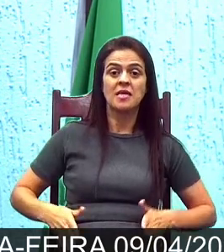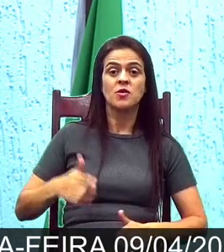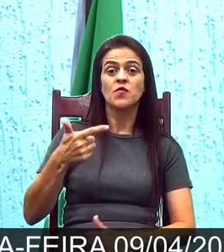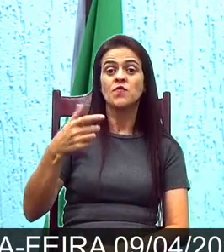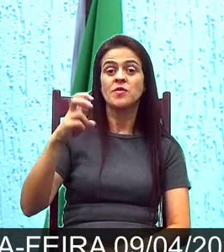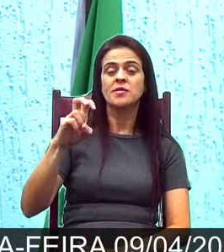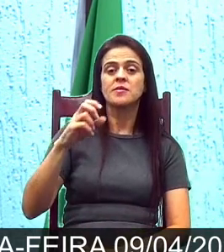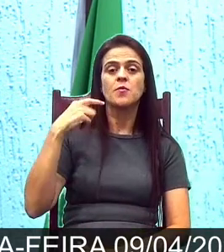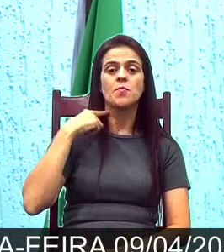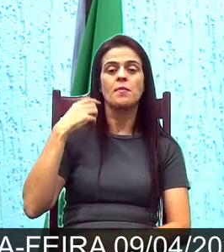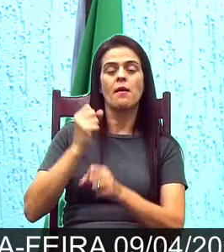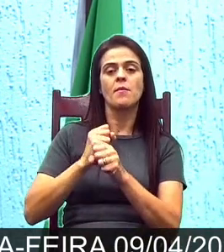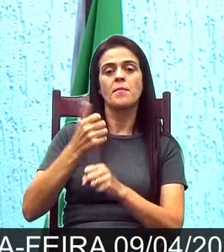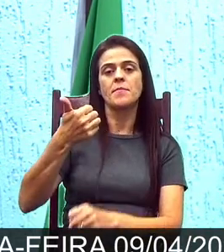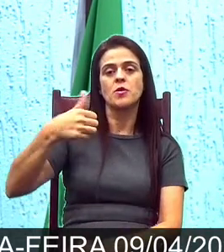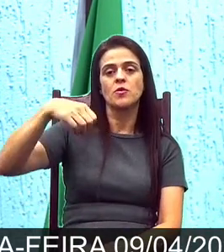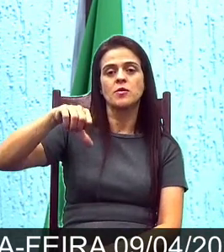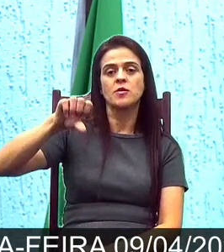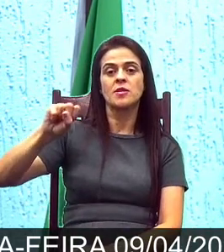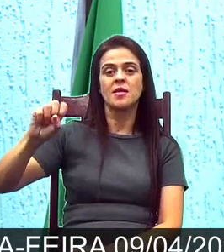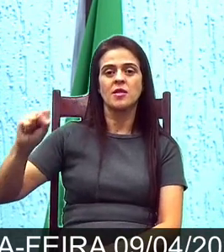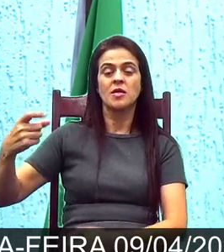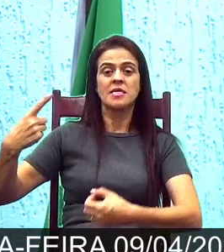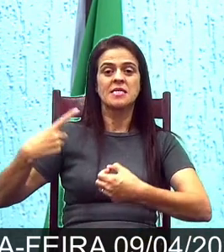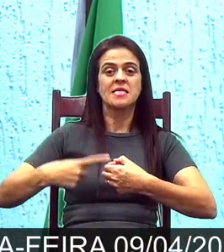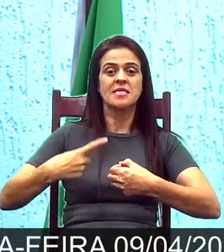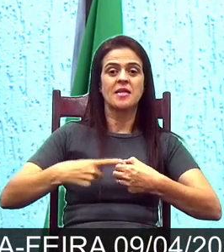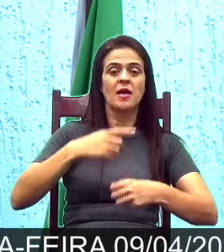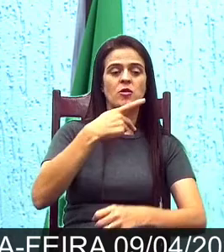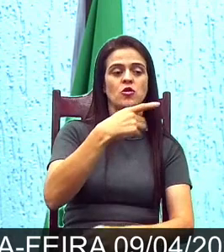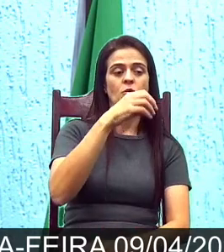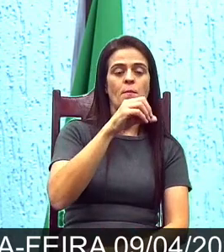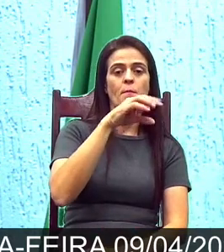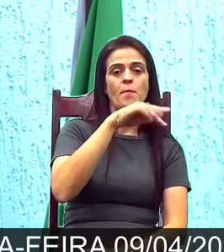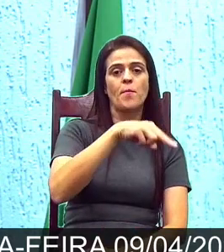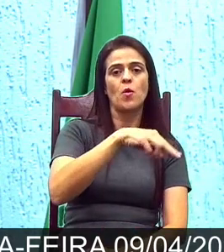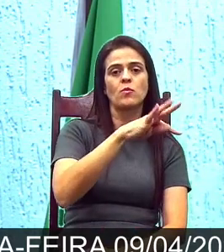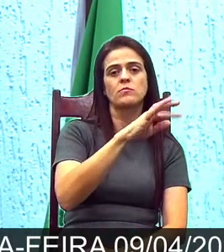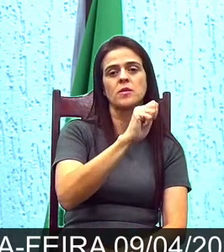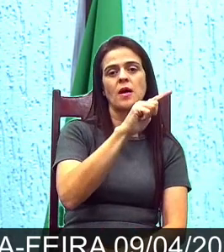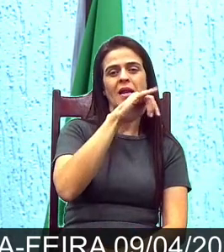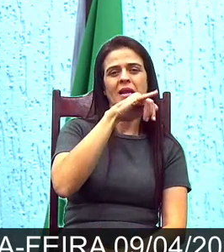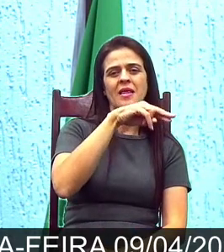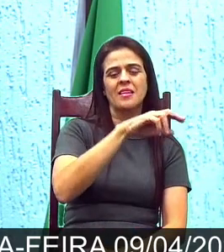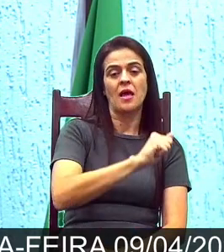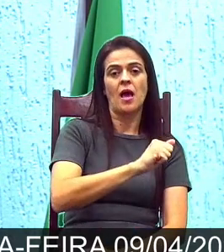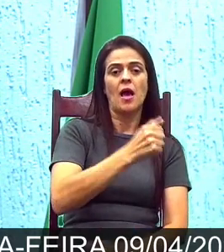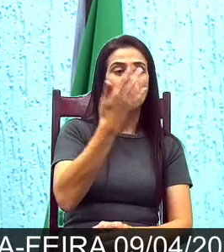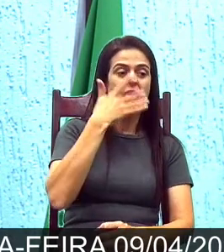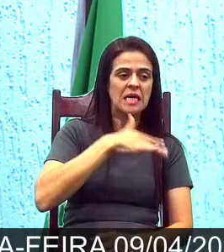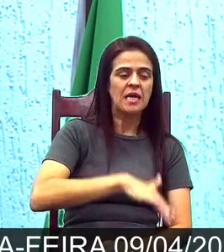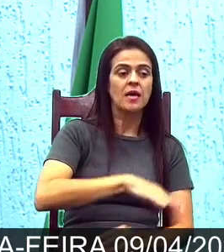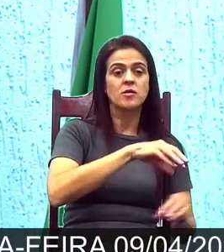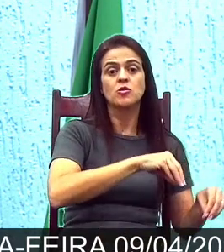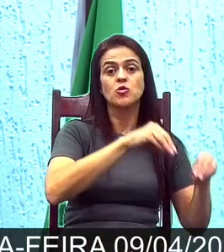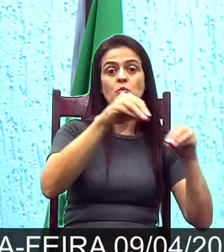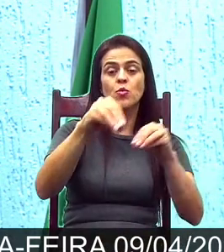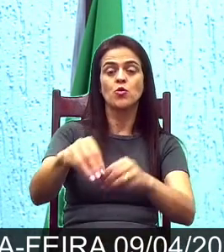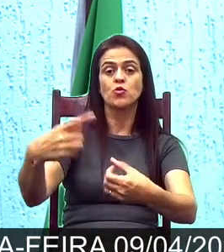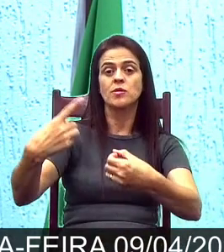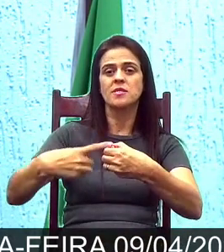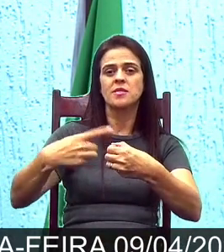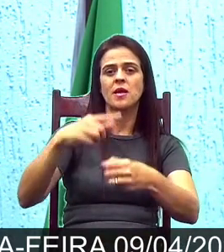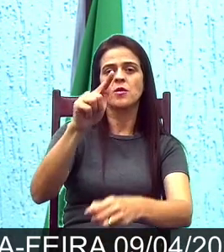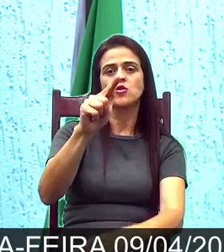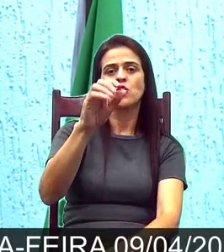de maio de 88, na cidade de Pontalina, Goiás. Durante a infância, mudou-se para Goiatuba,